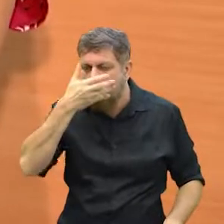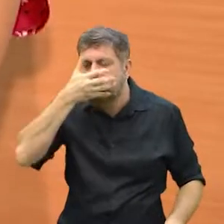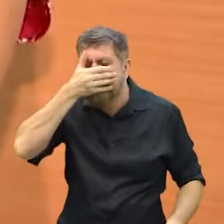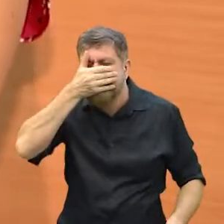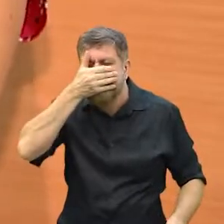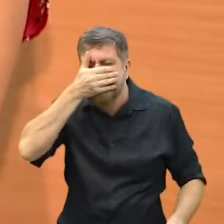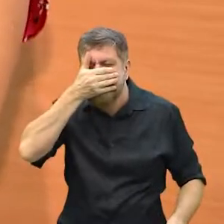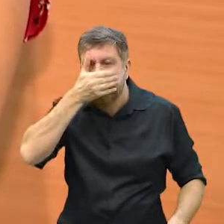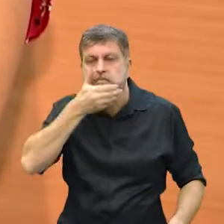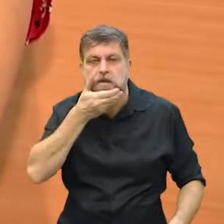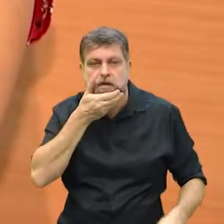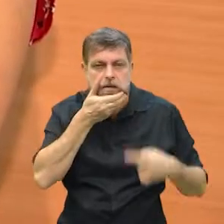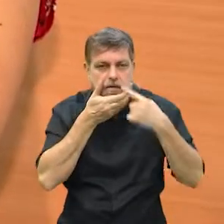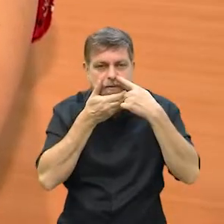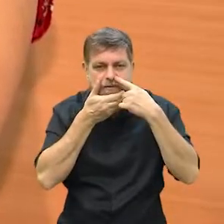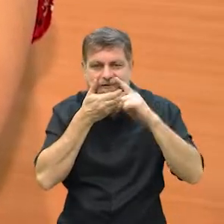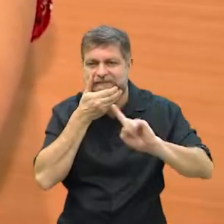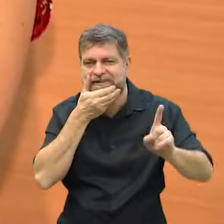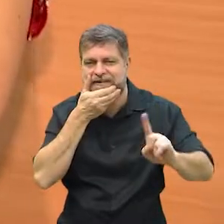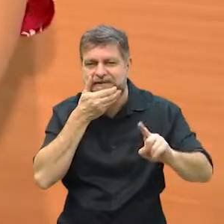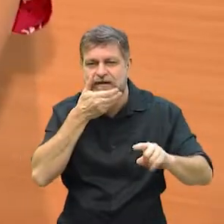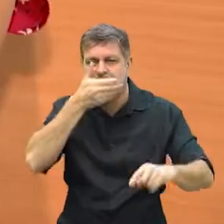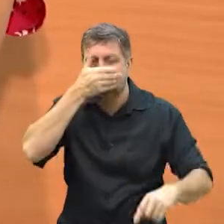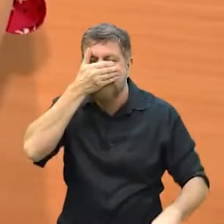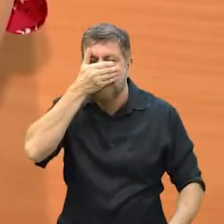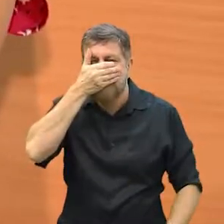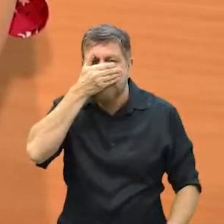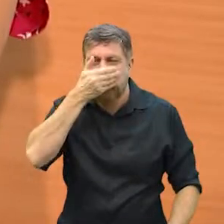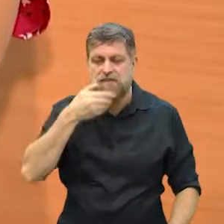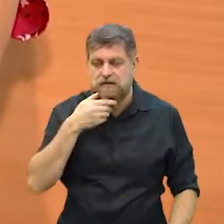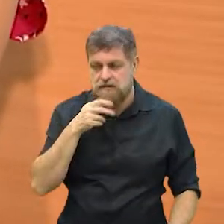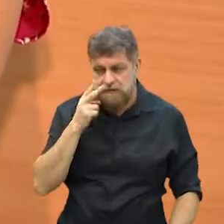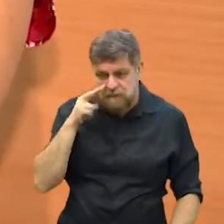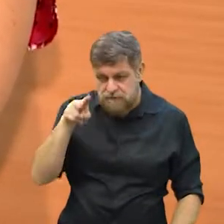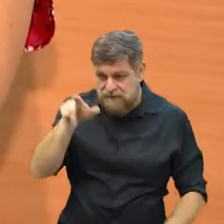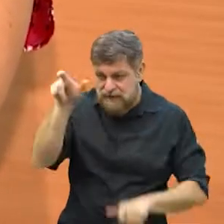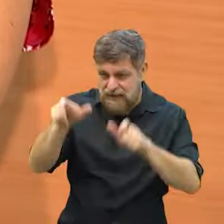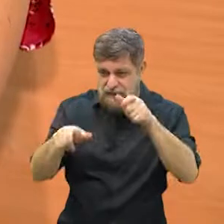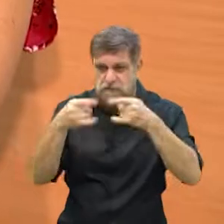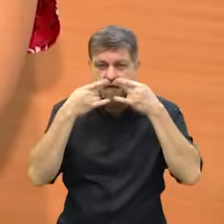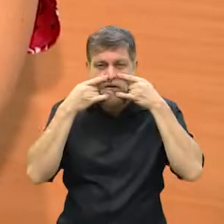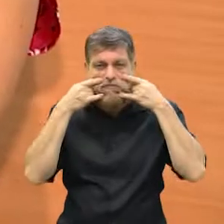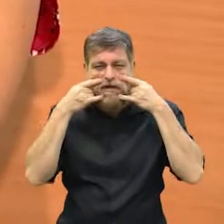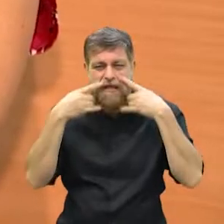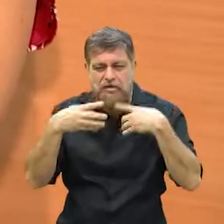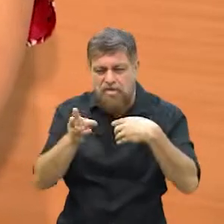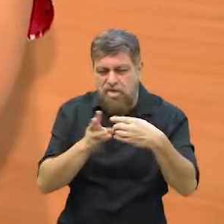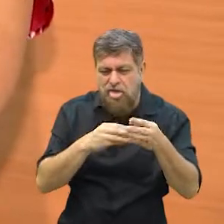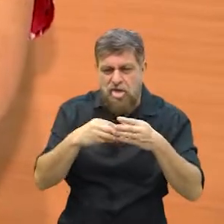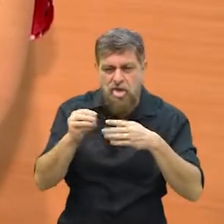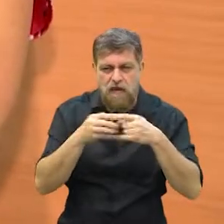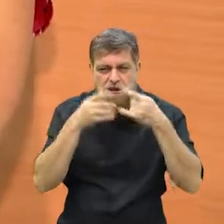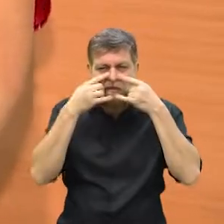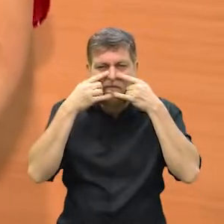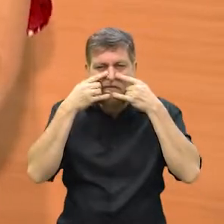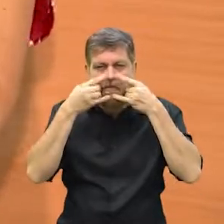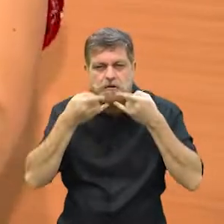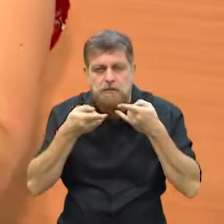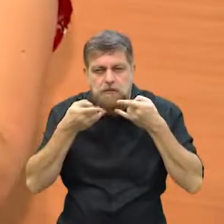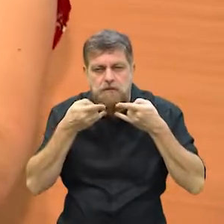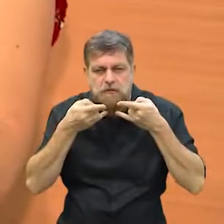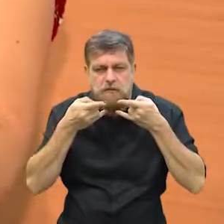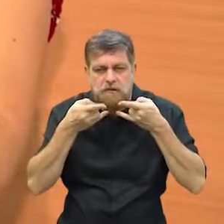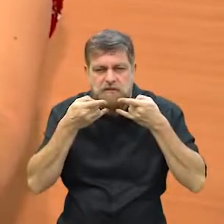ser usada corretamente, mas a gente vê que muitas pessoas a máscara fica caindo porque ela é mole, porque ela está